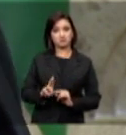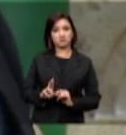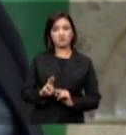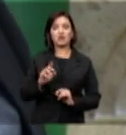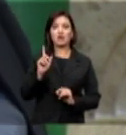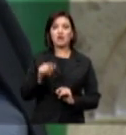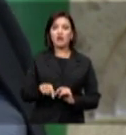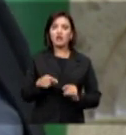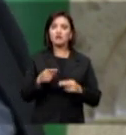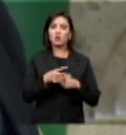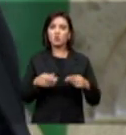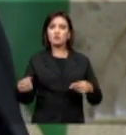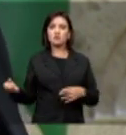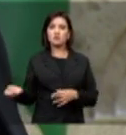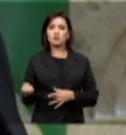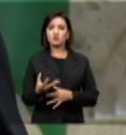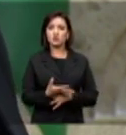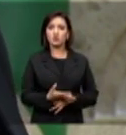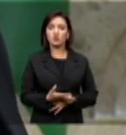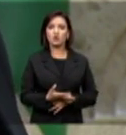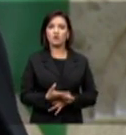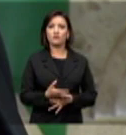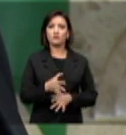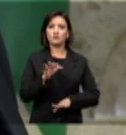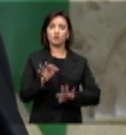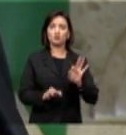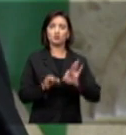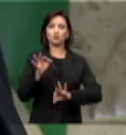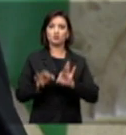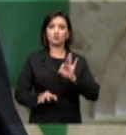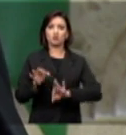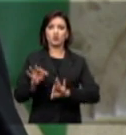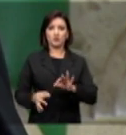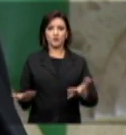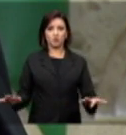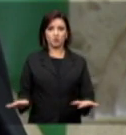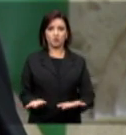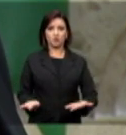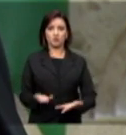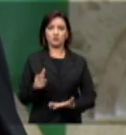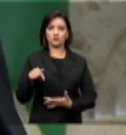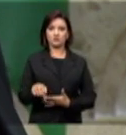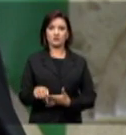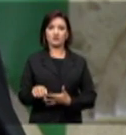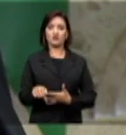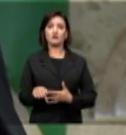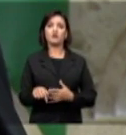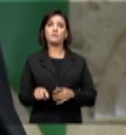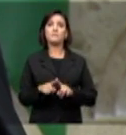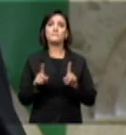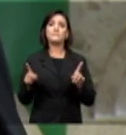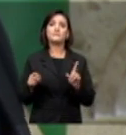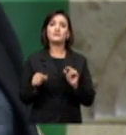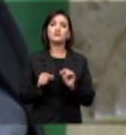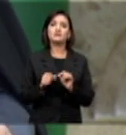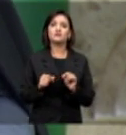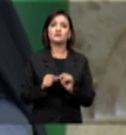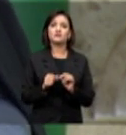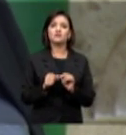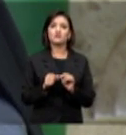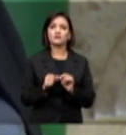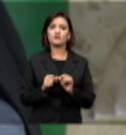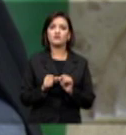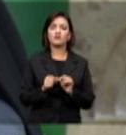novos, relevantes e pertinentes para o julgamento da causa e afastariam os fundamentos